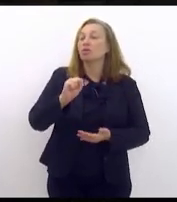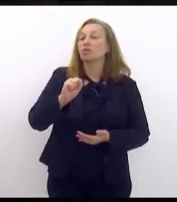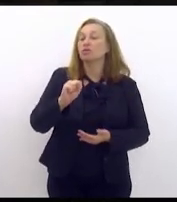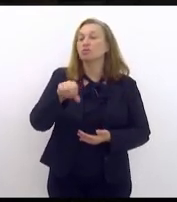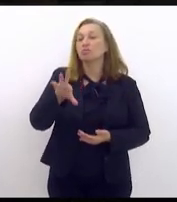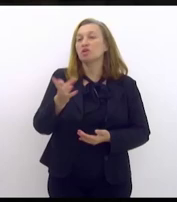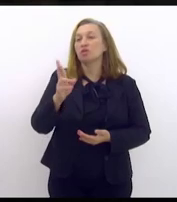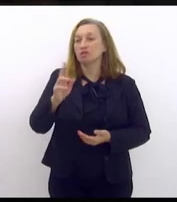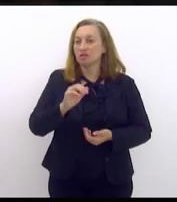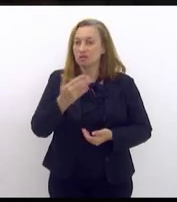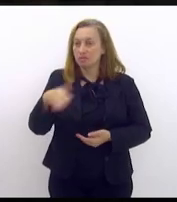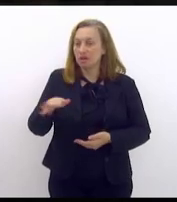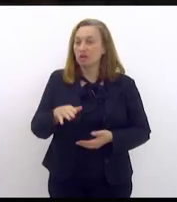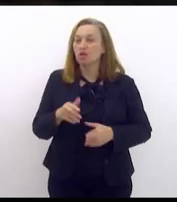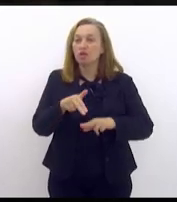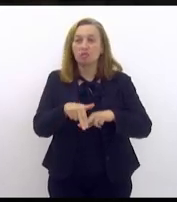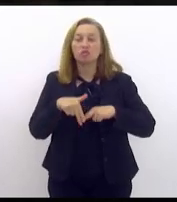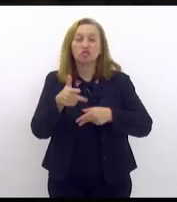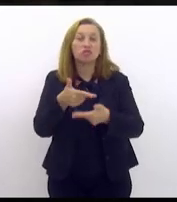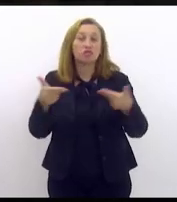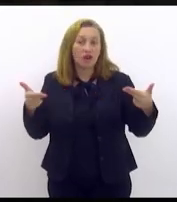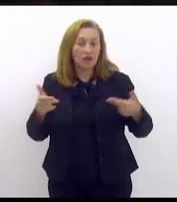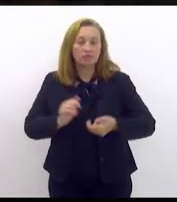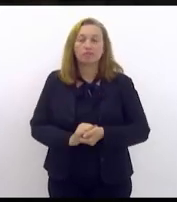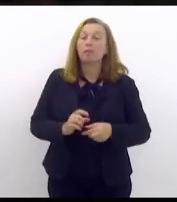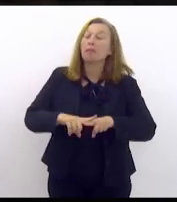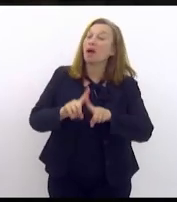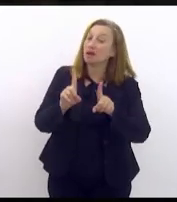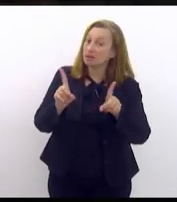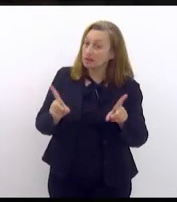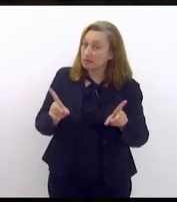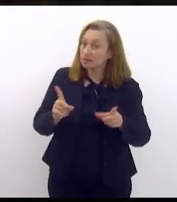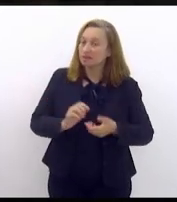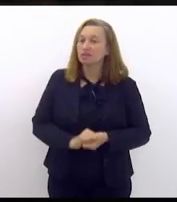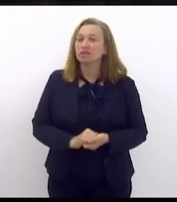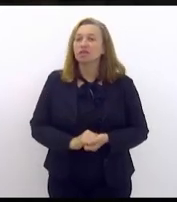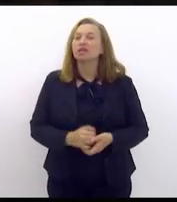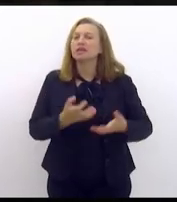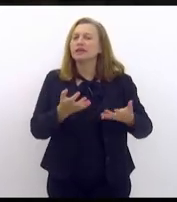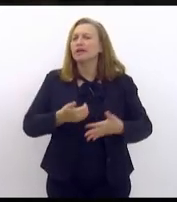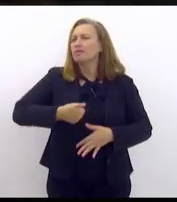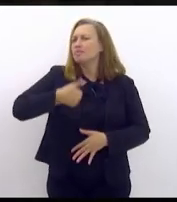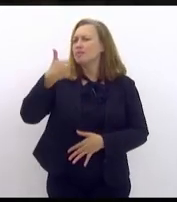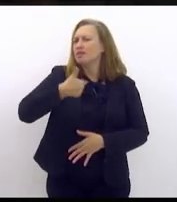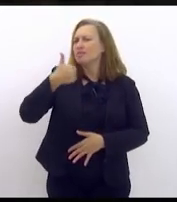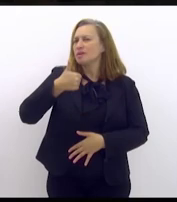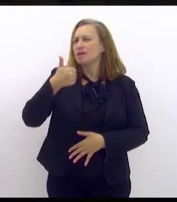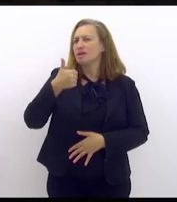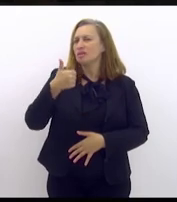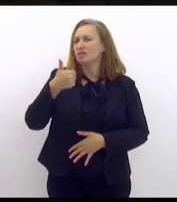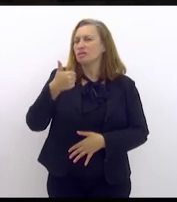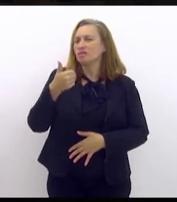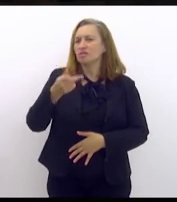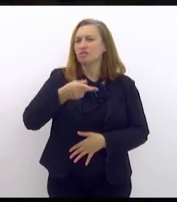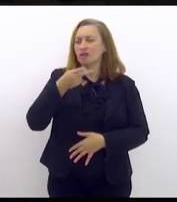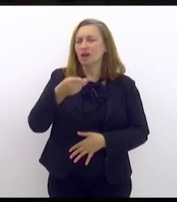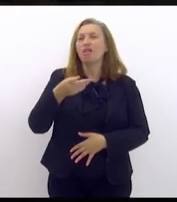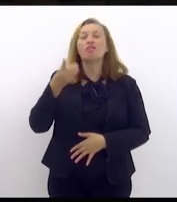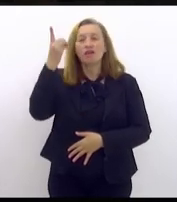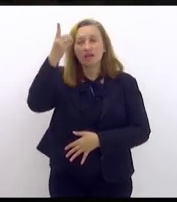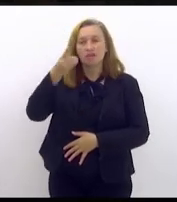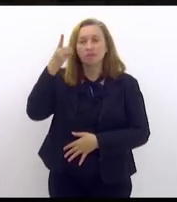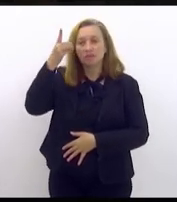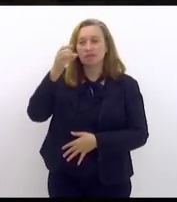Muitos são os motivos, mas queria primeiro destacar,